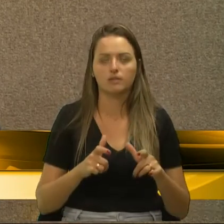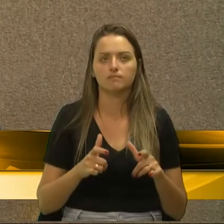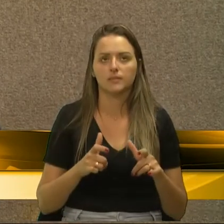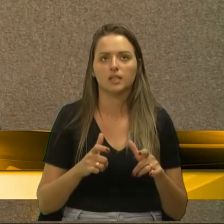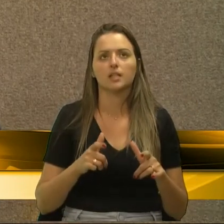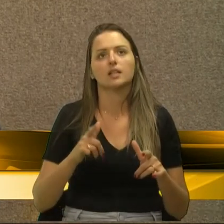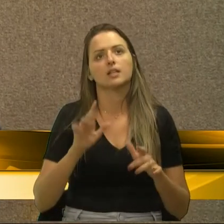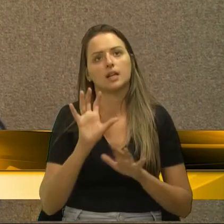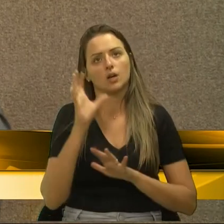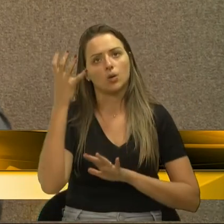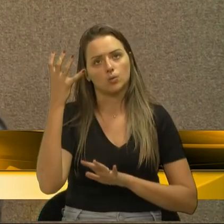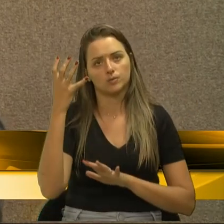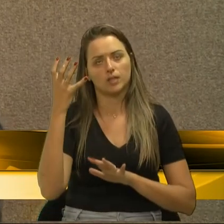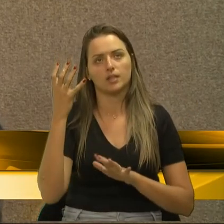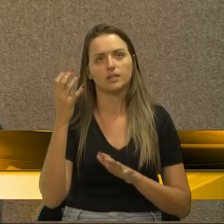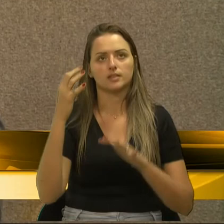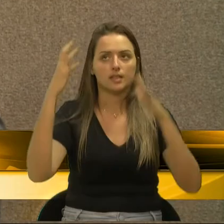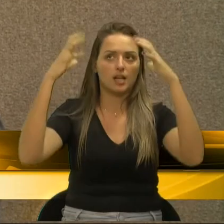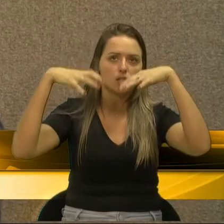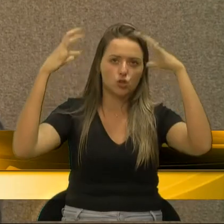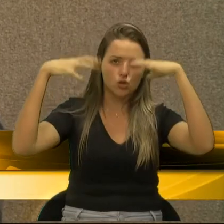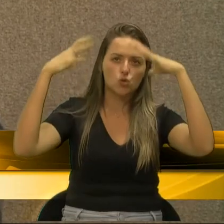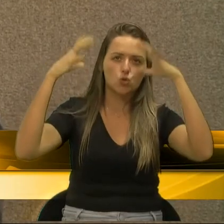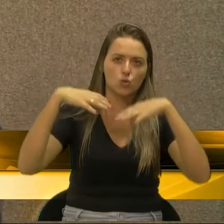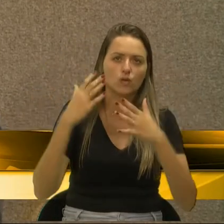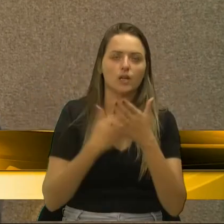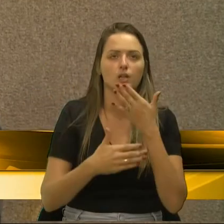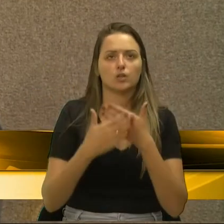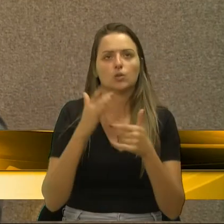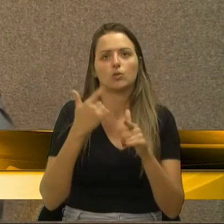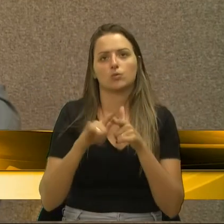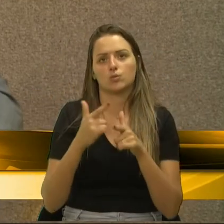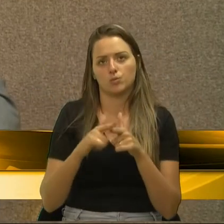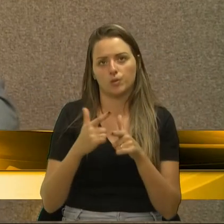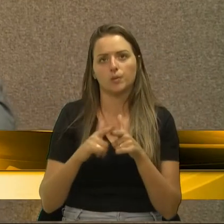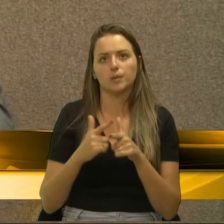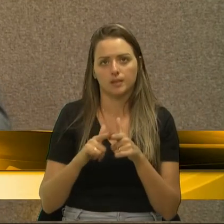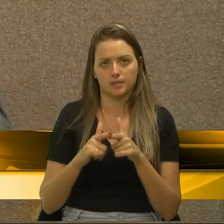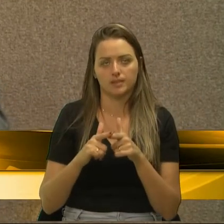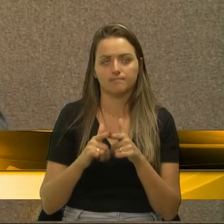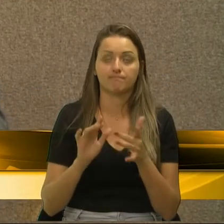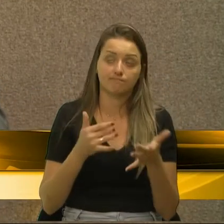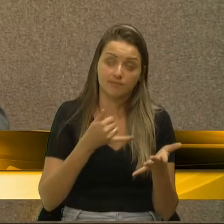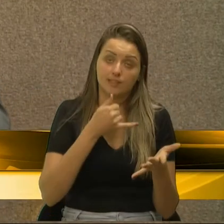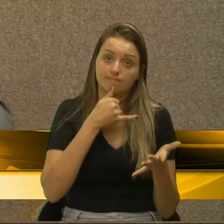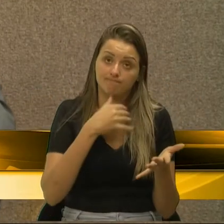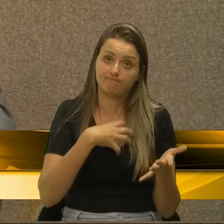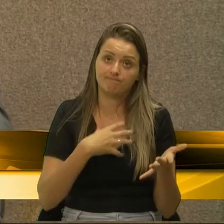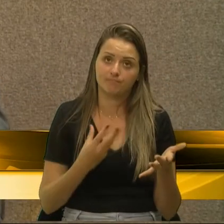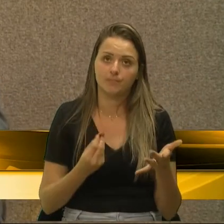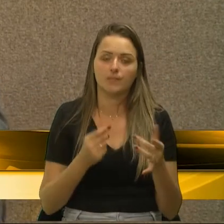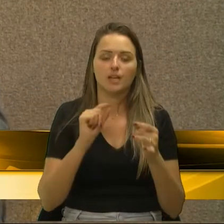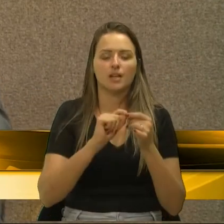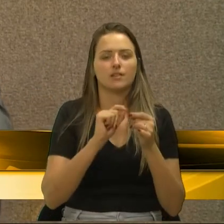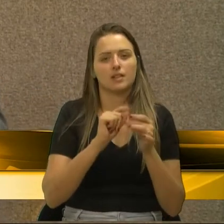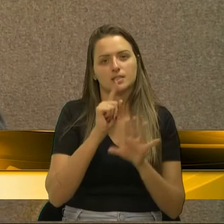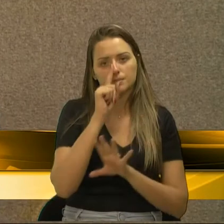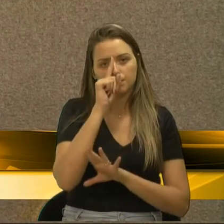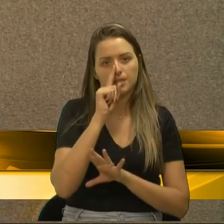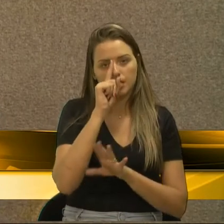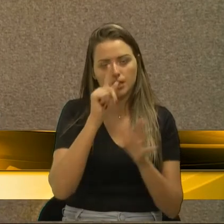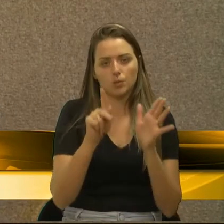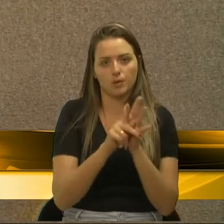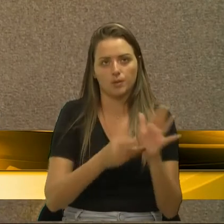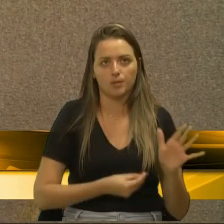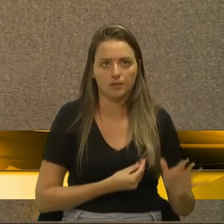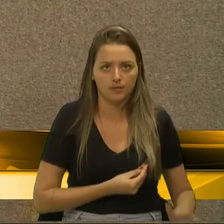aonde ocorre nessas chuvas toda essa situação que, infelizmente, tem colocado em risco a sua